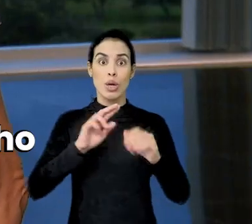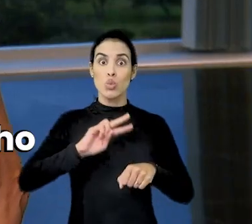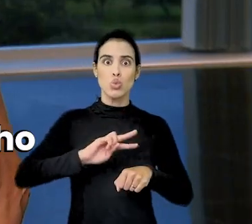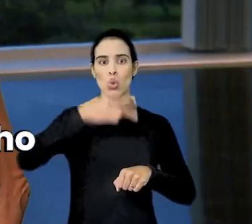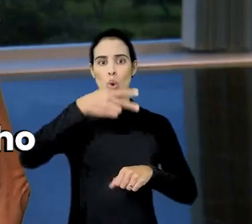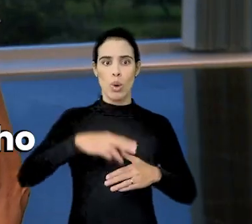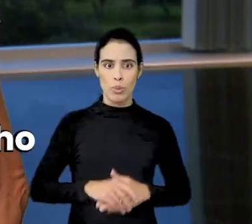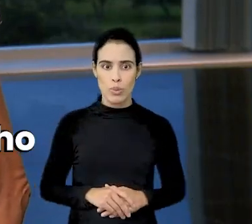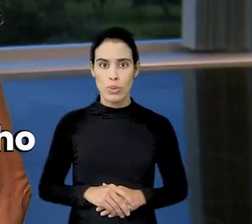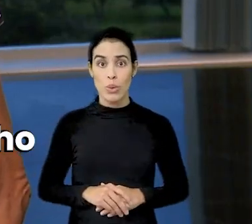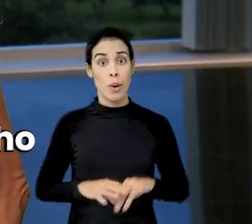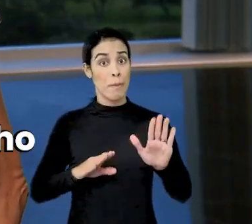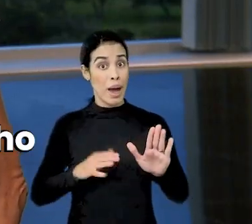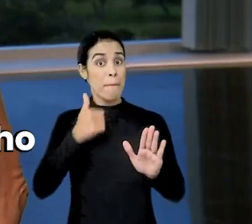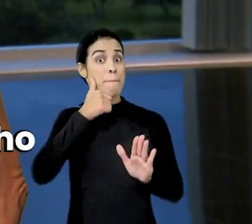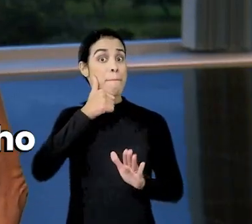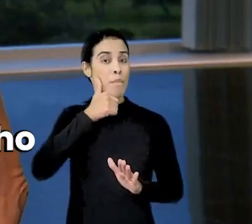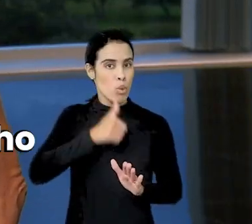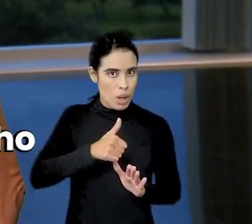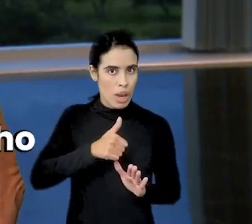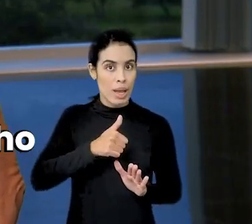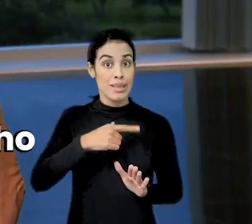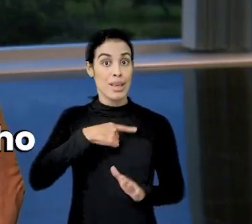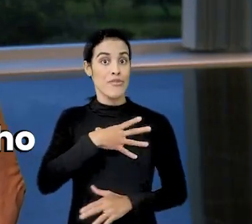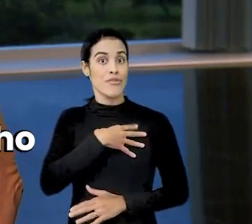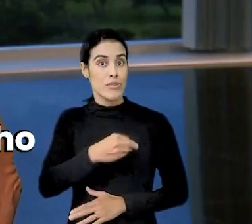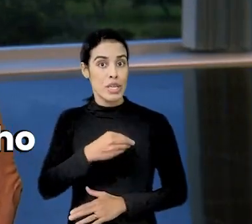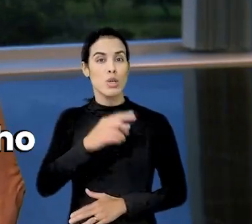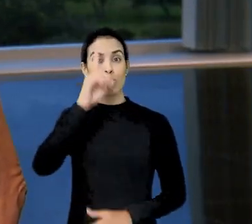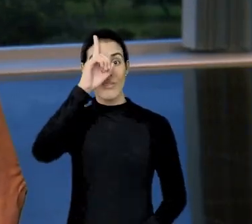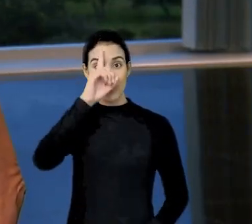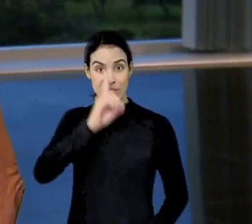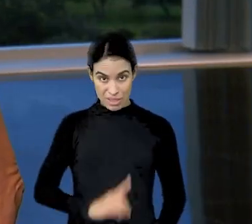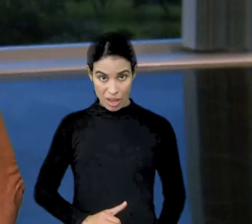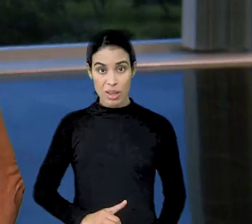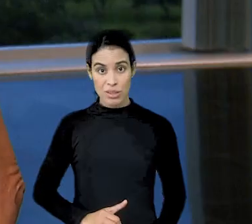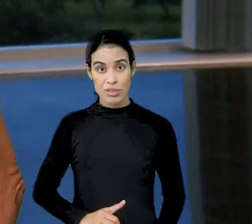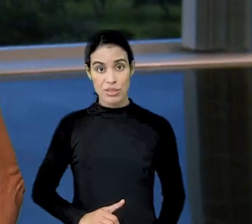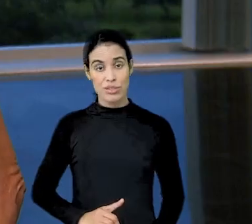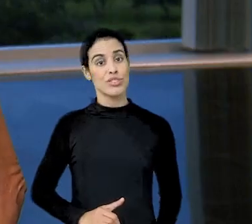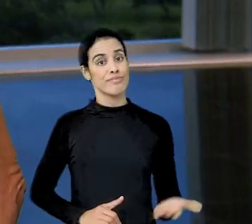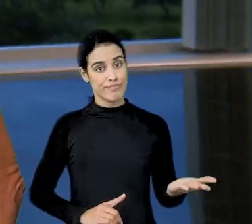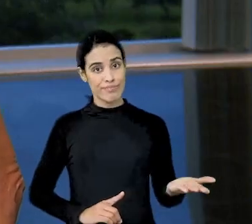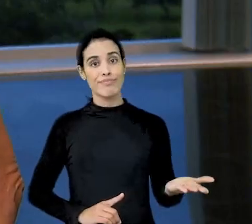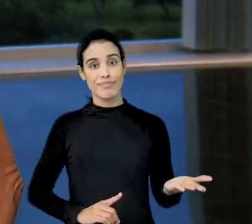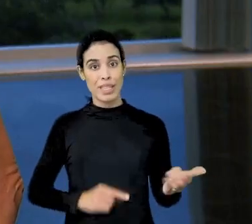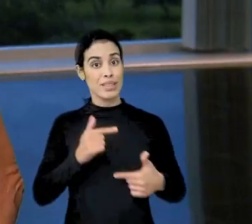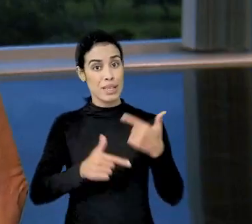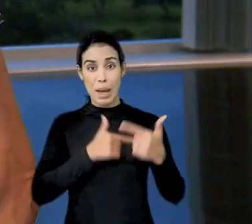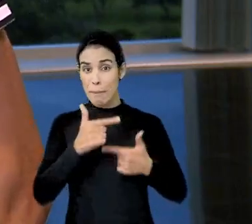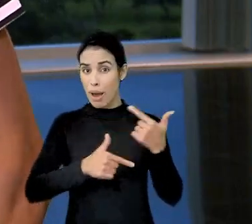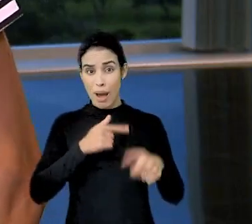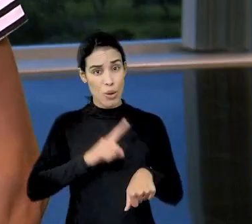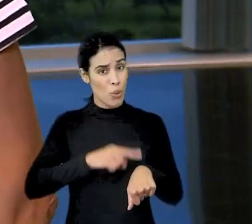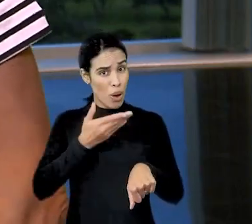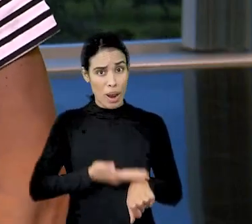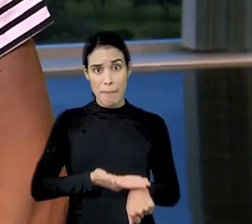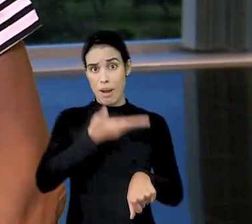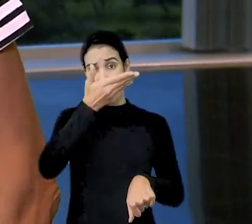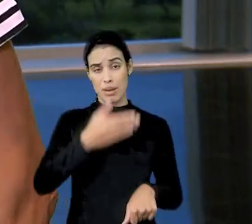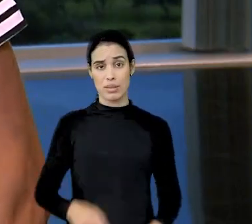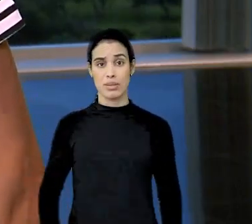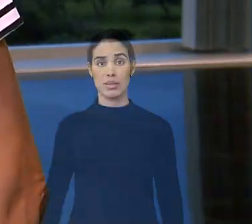quando é uma mulher que cuida de um filho, filha acontecer, a jornada